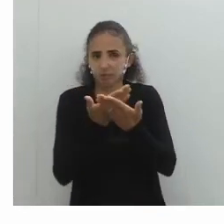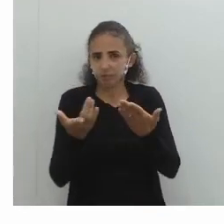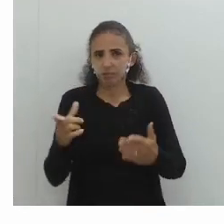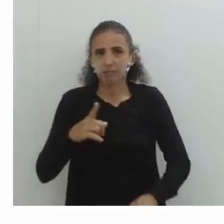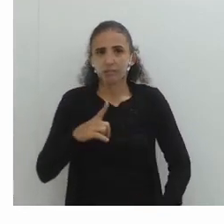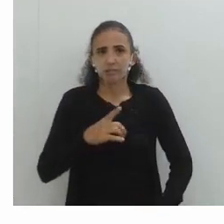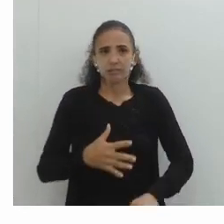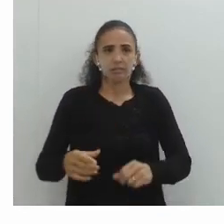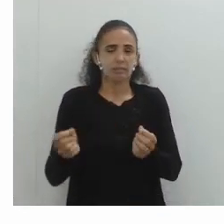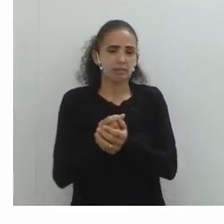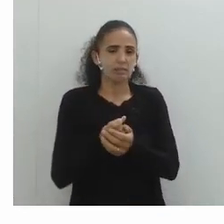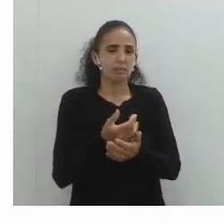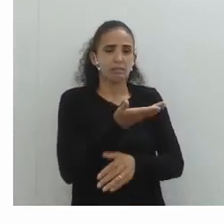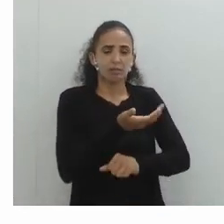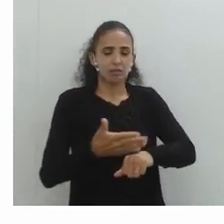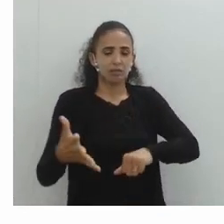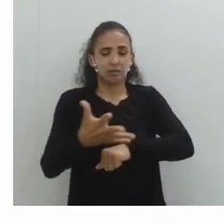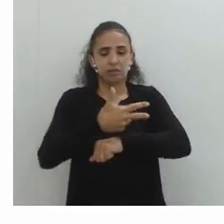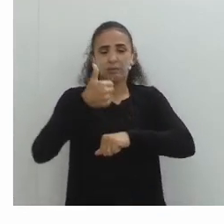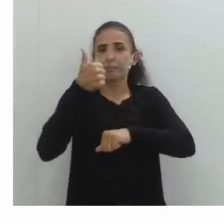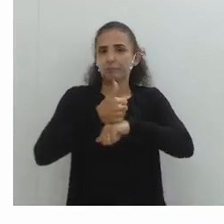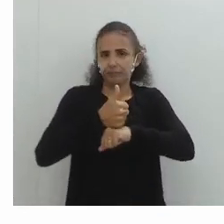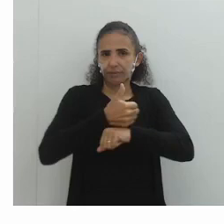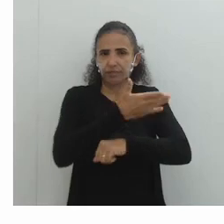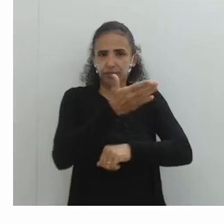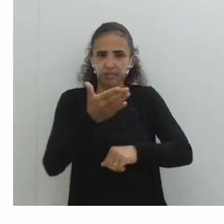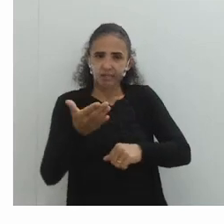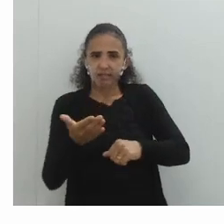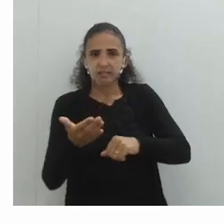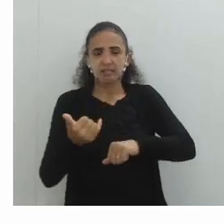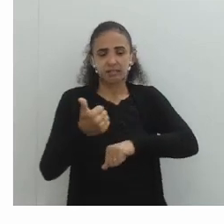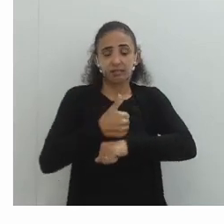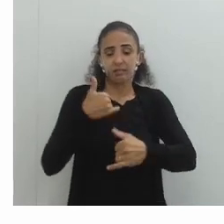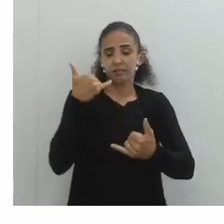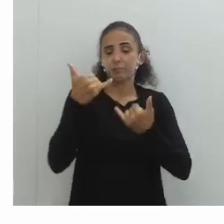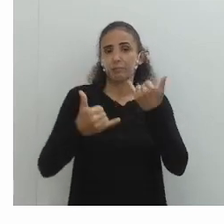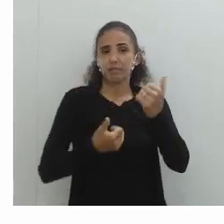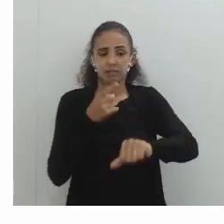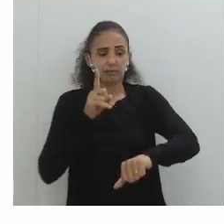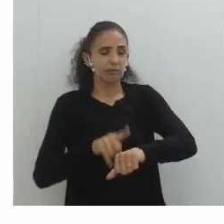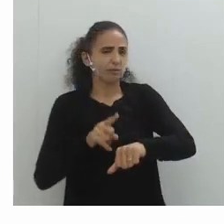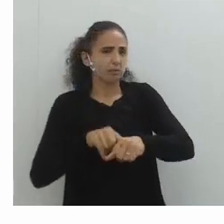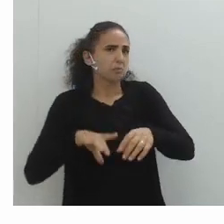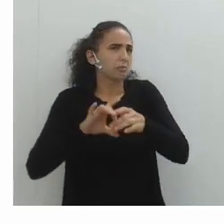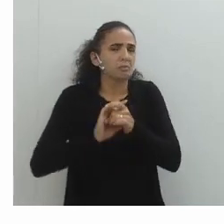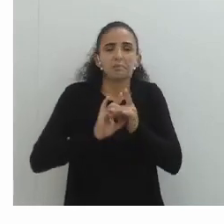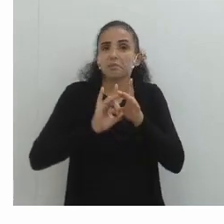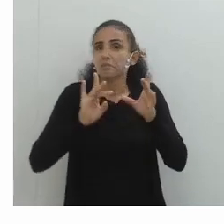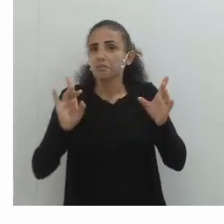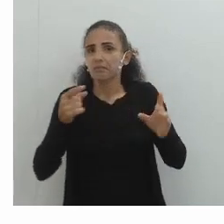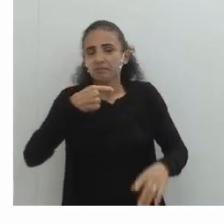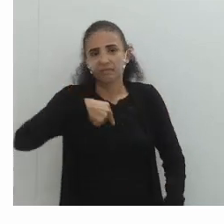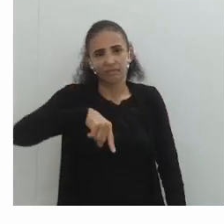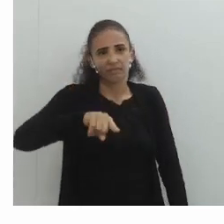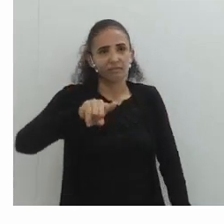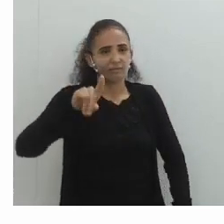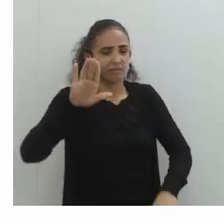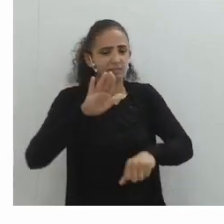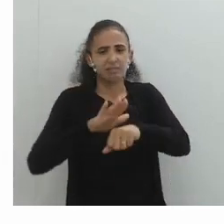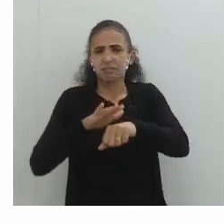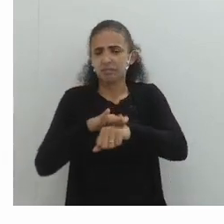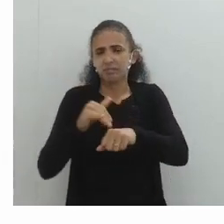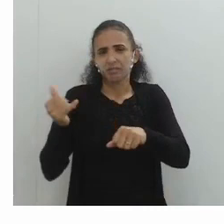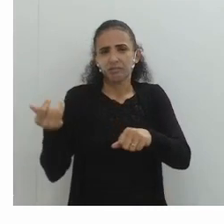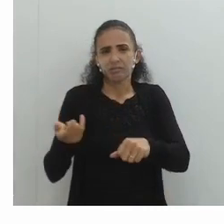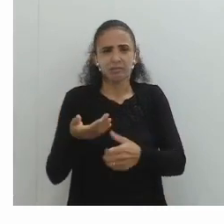uma creche, um parquinho, né? Um espaço social de lazer, onde você vai levar, onde você, quando era pequeno,